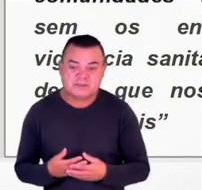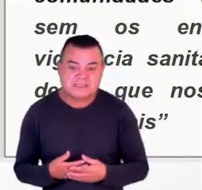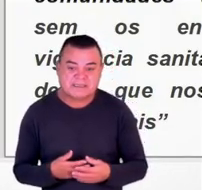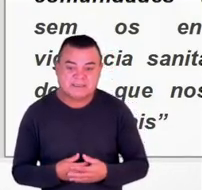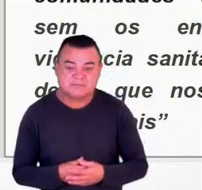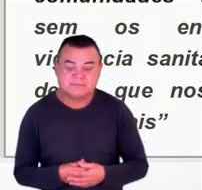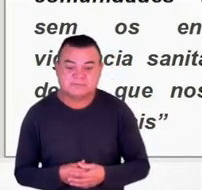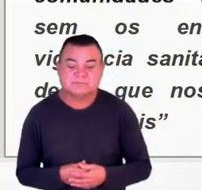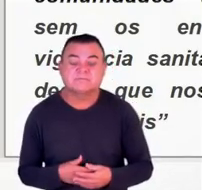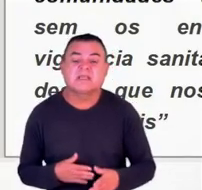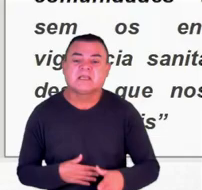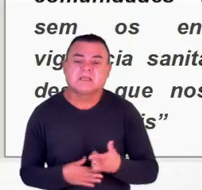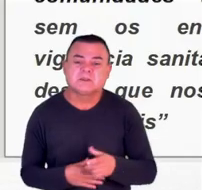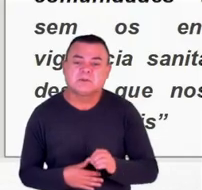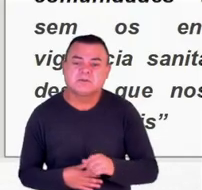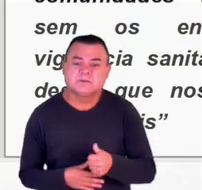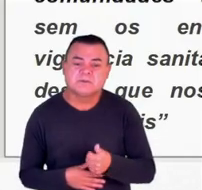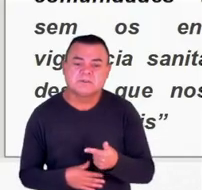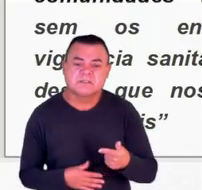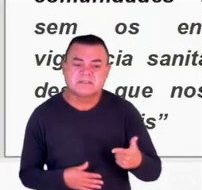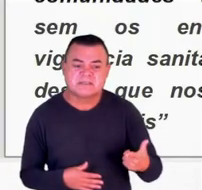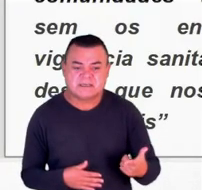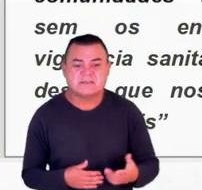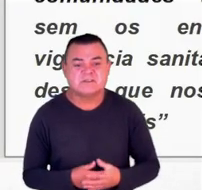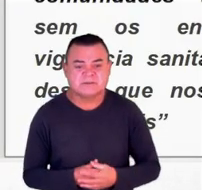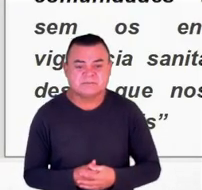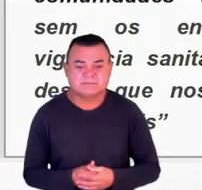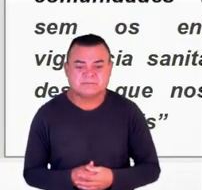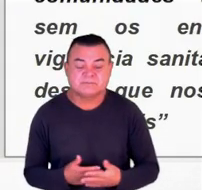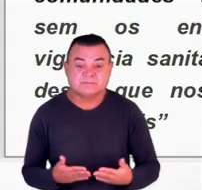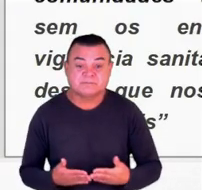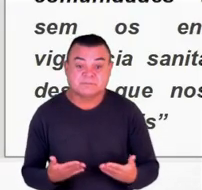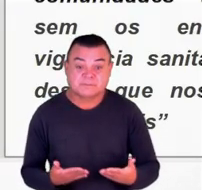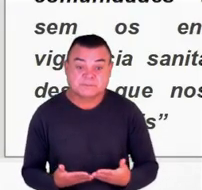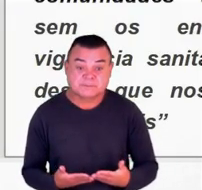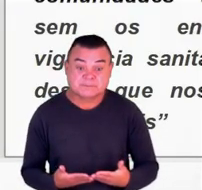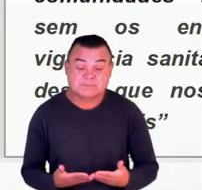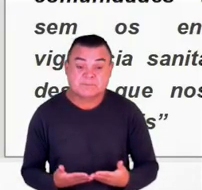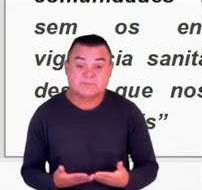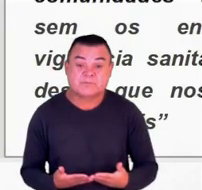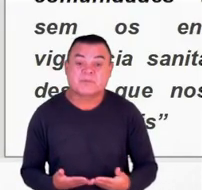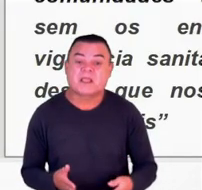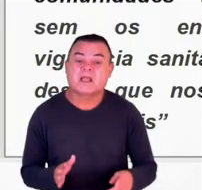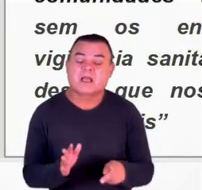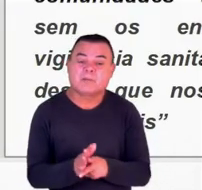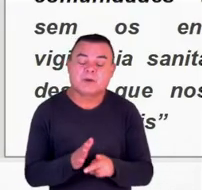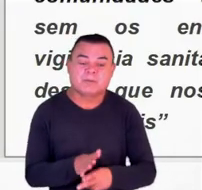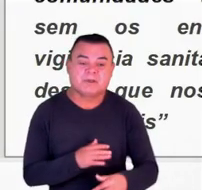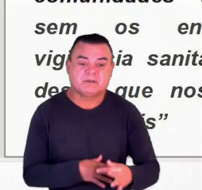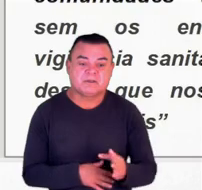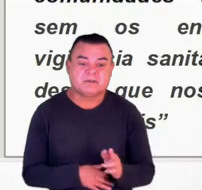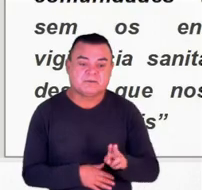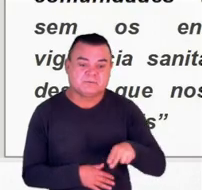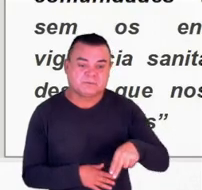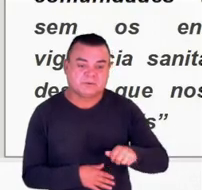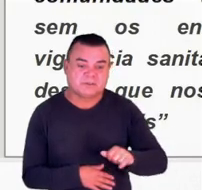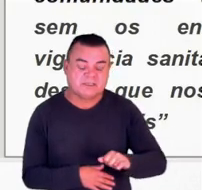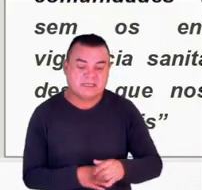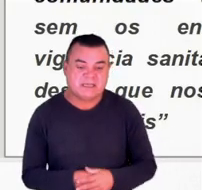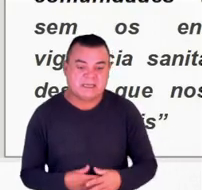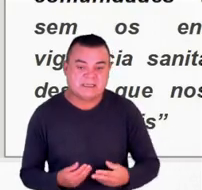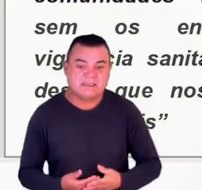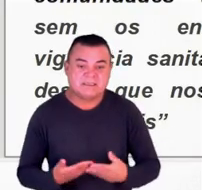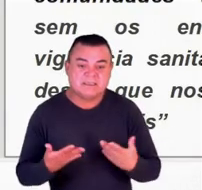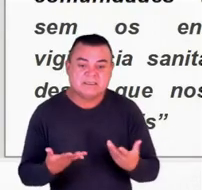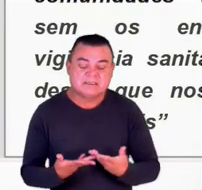de 2017 ela vai no no no no na carona de uma nota técnica da própria Funai que haja elementos